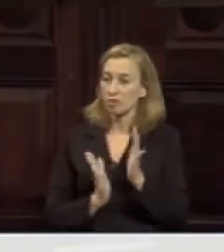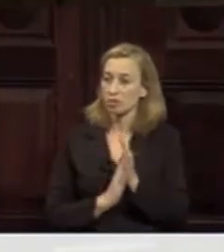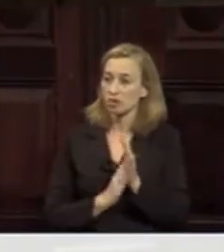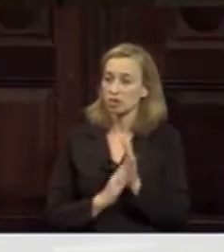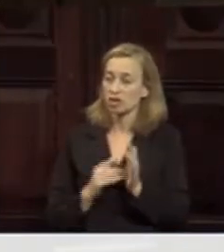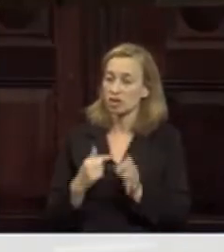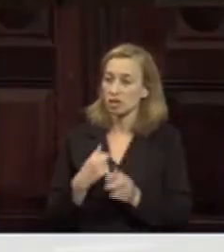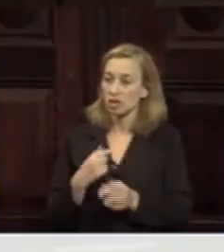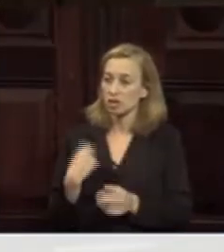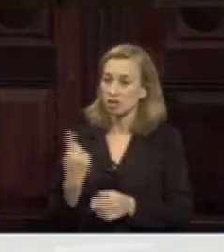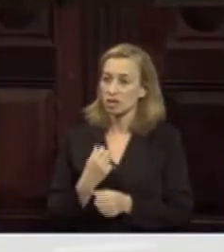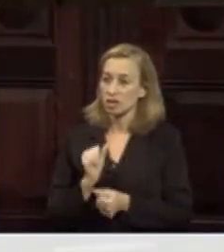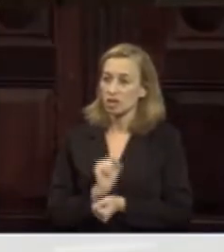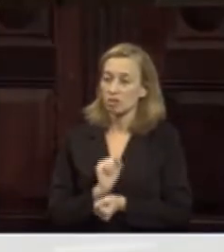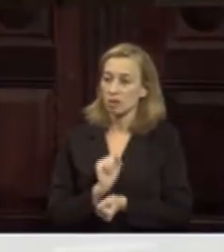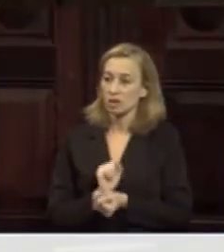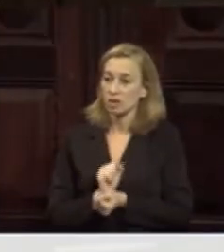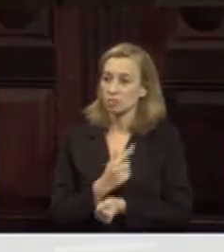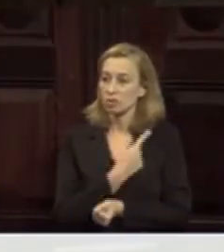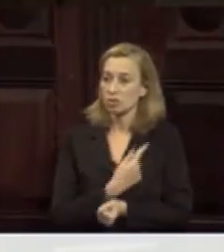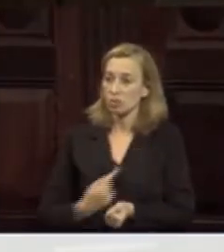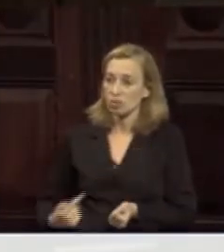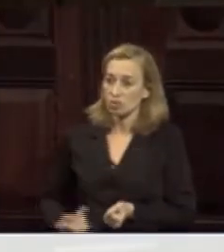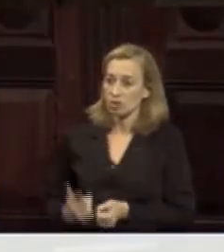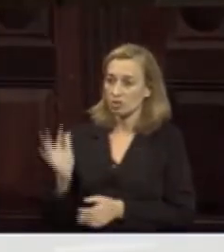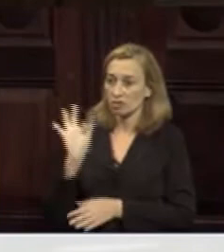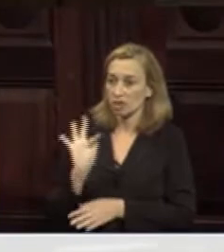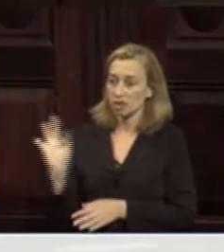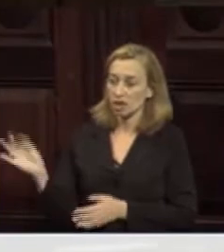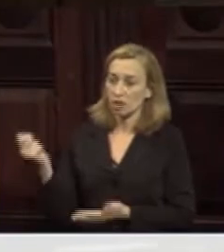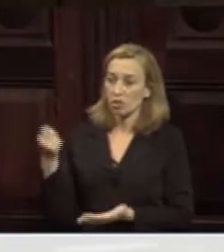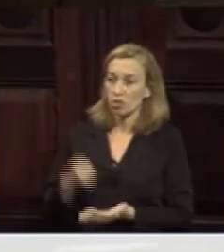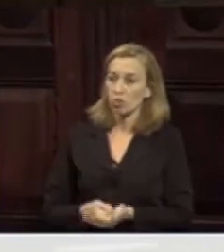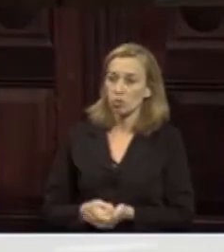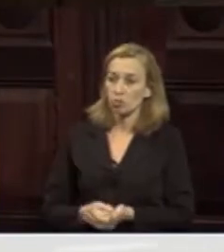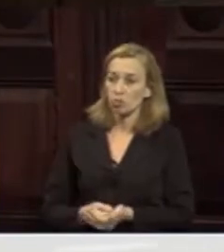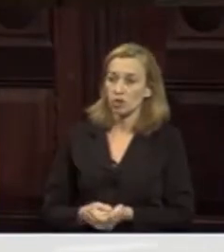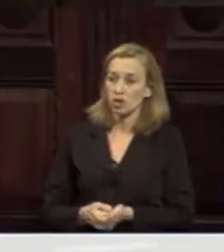espera verdadeiramente que o governo federal cumpra o seu papel